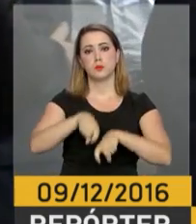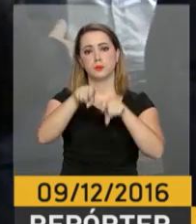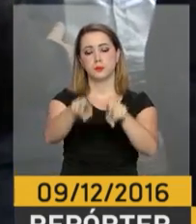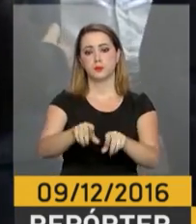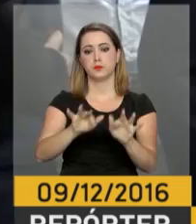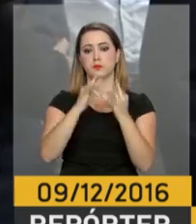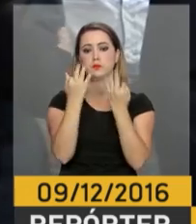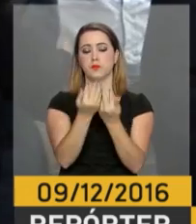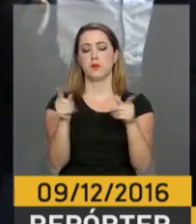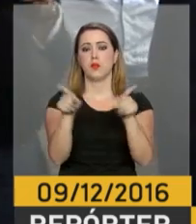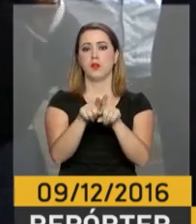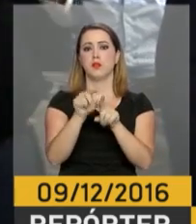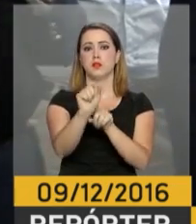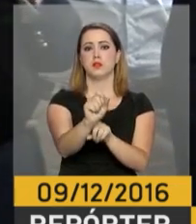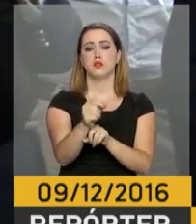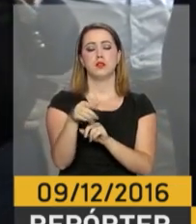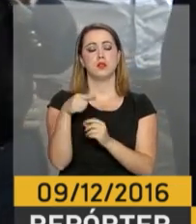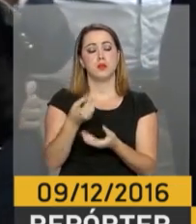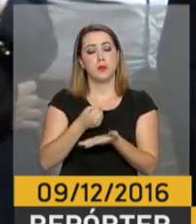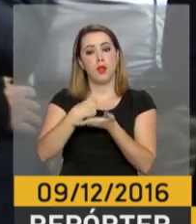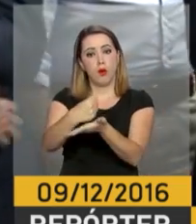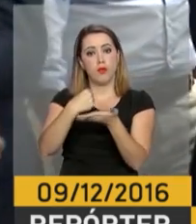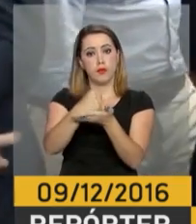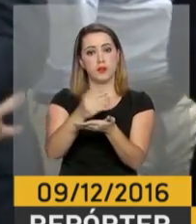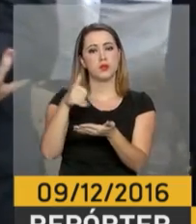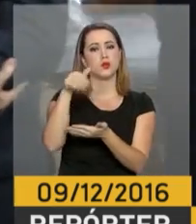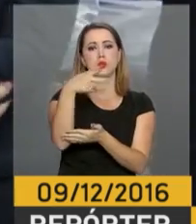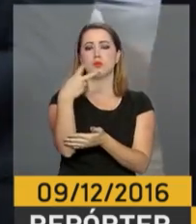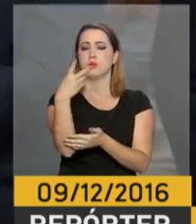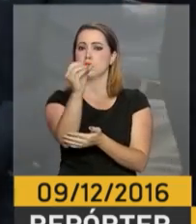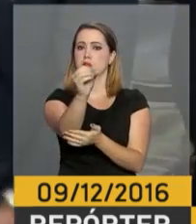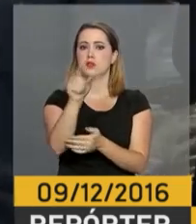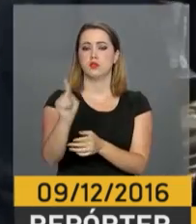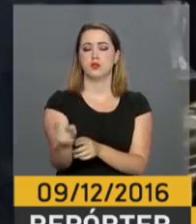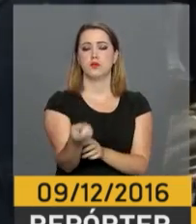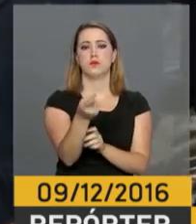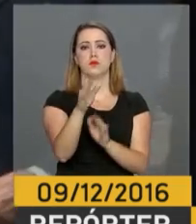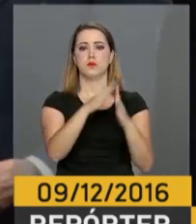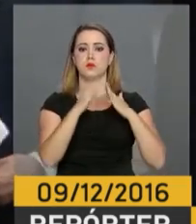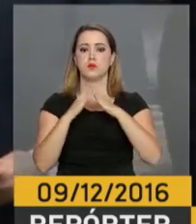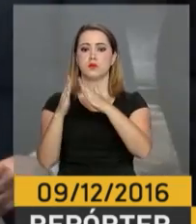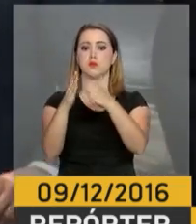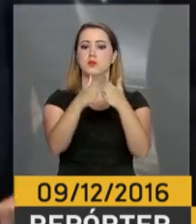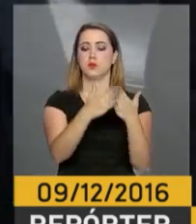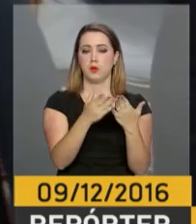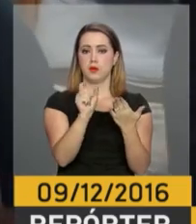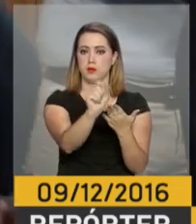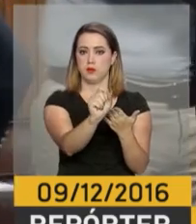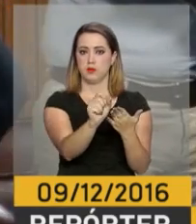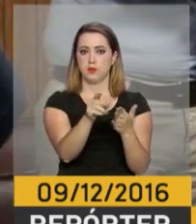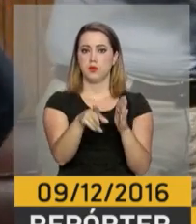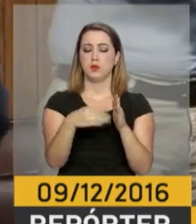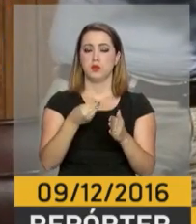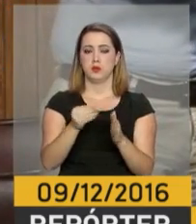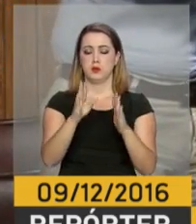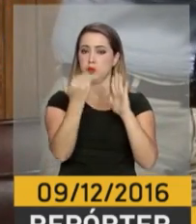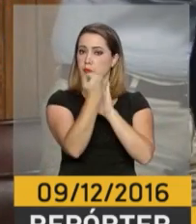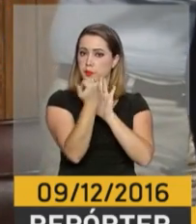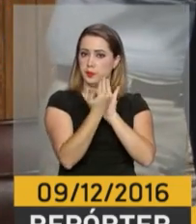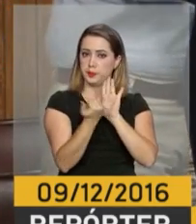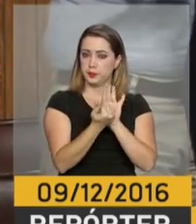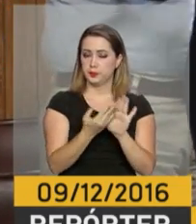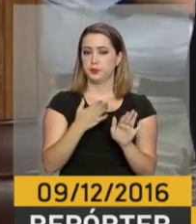de casas, de mais de 20 mil casas do programa Minha Casa Minha Vida. Você vê a participação, a assinatura